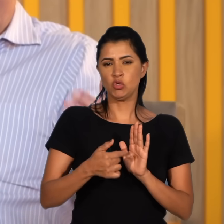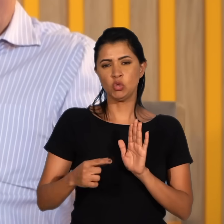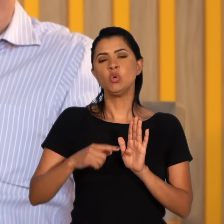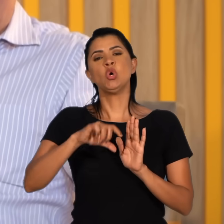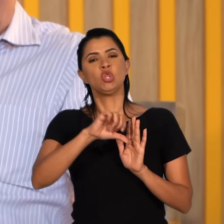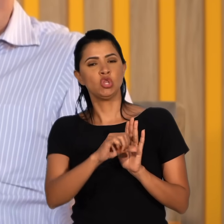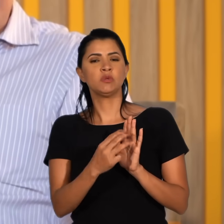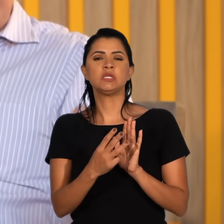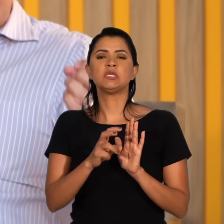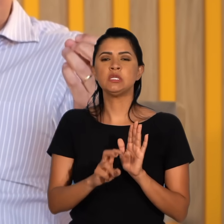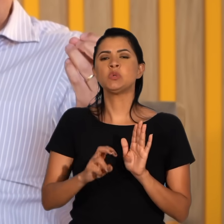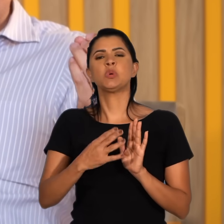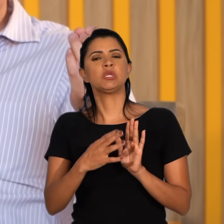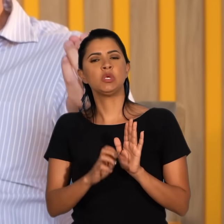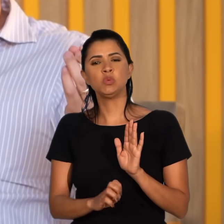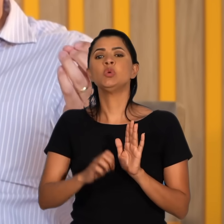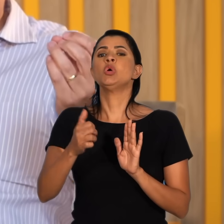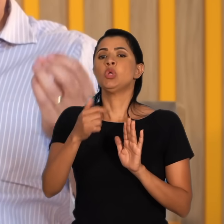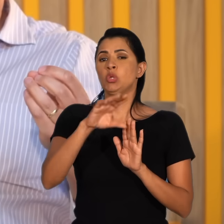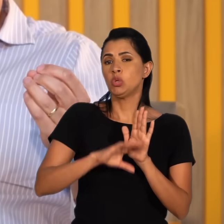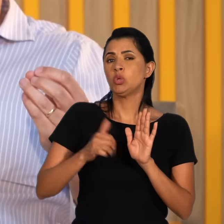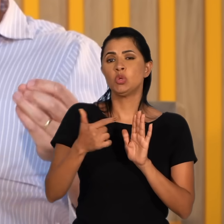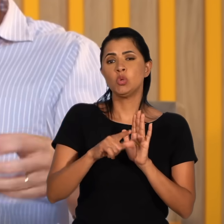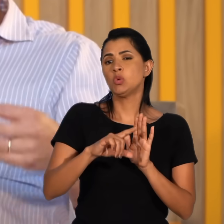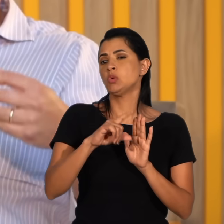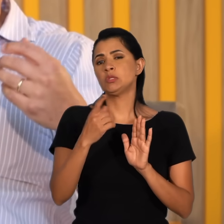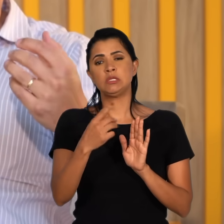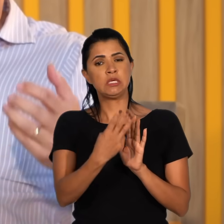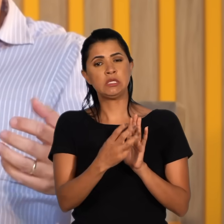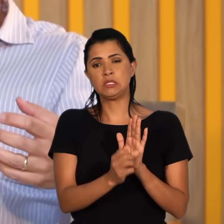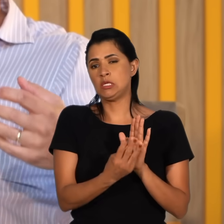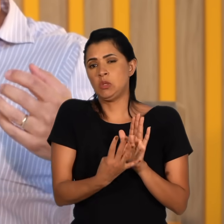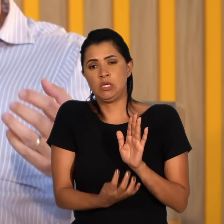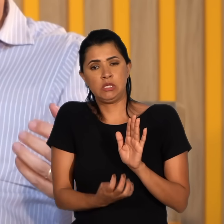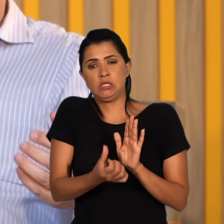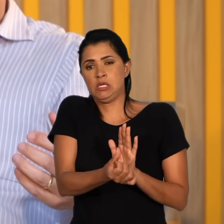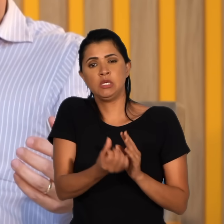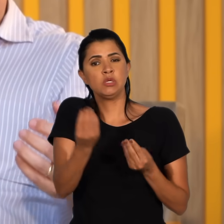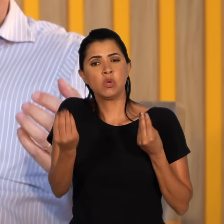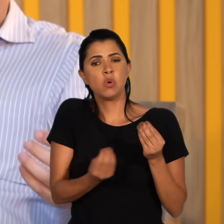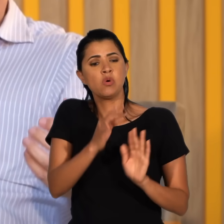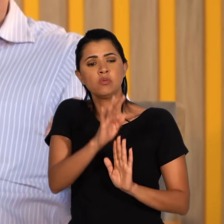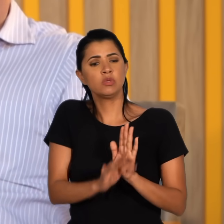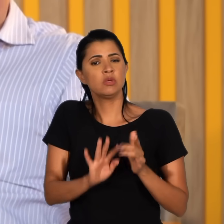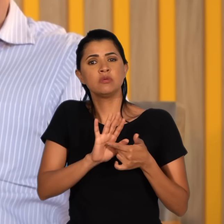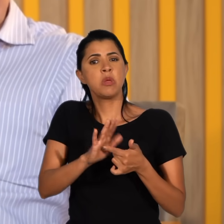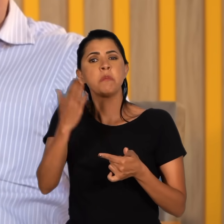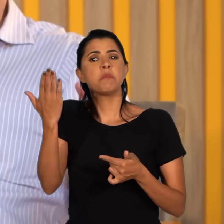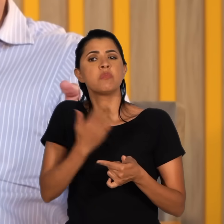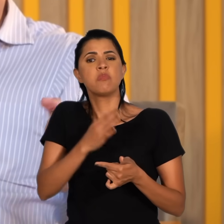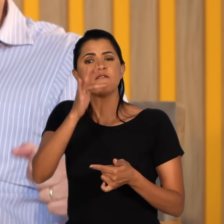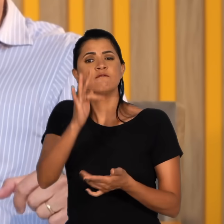935 a 41 1236 A 46 como esses textos repetem o tema de